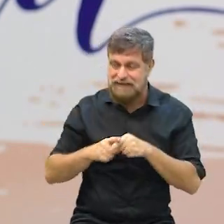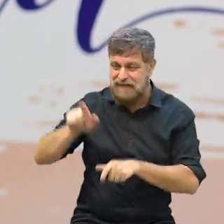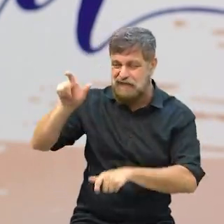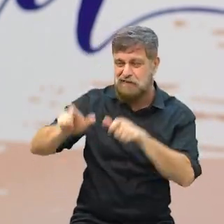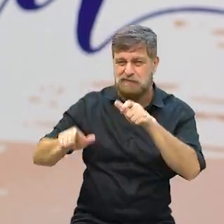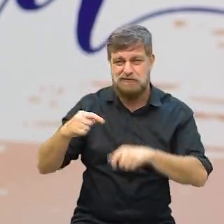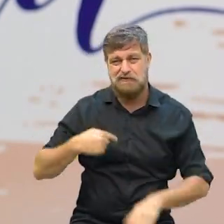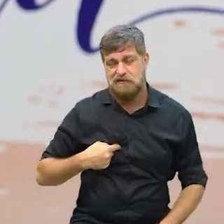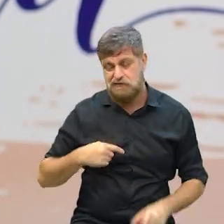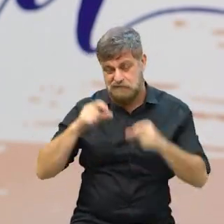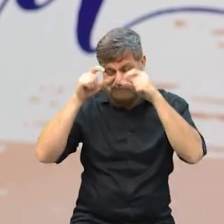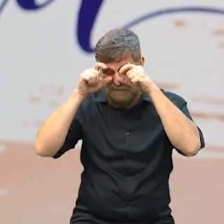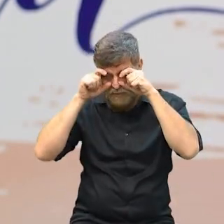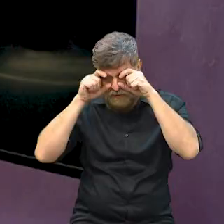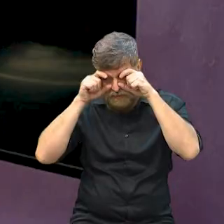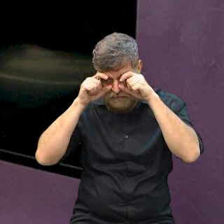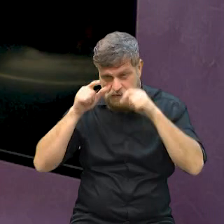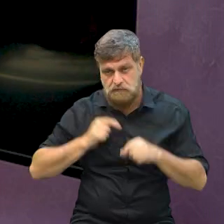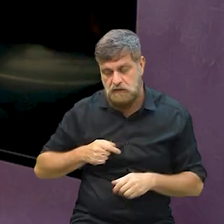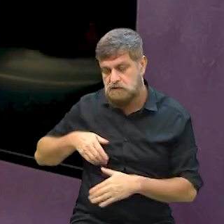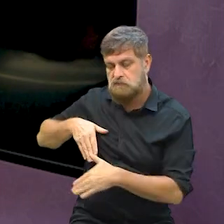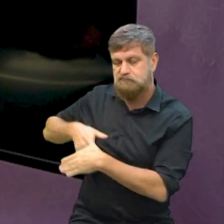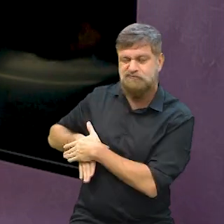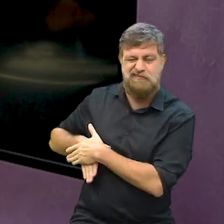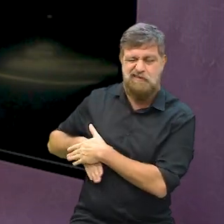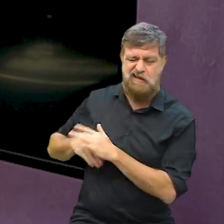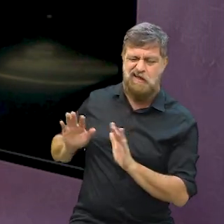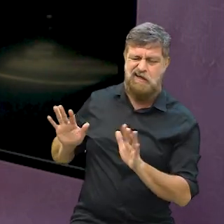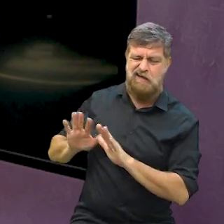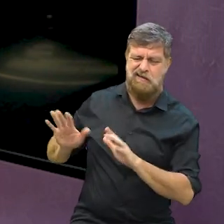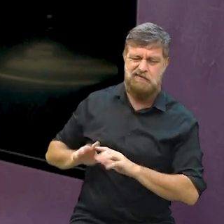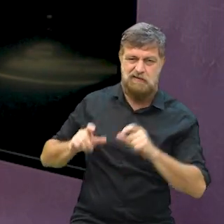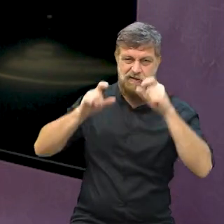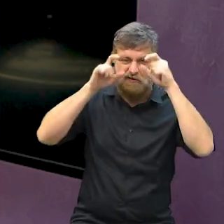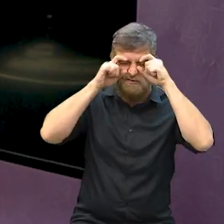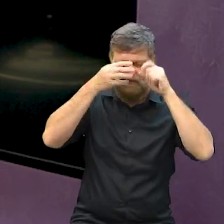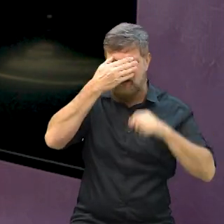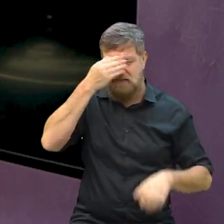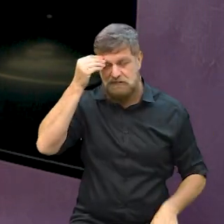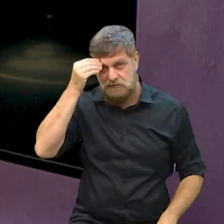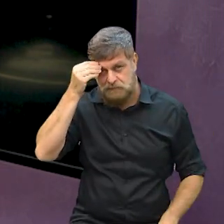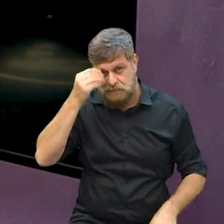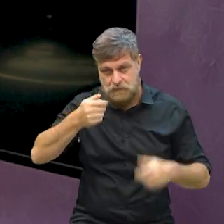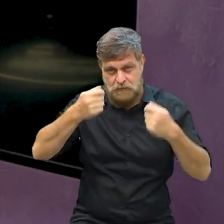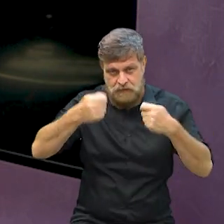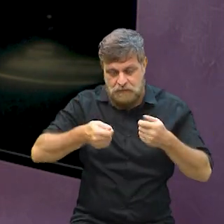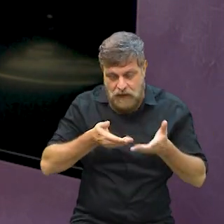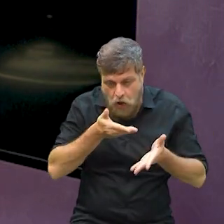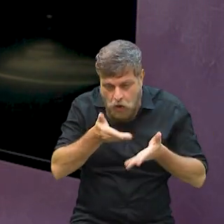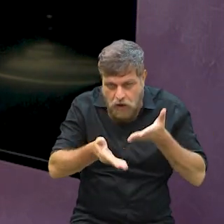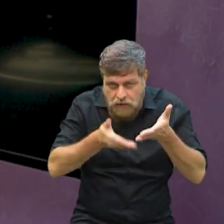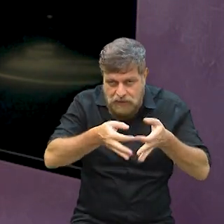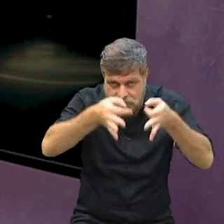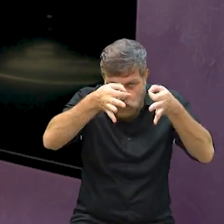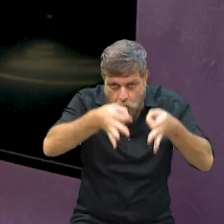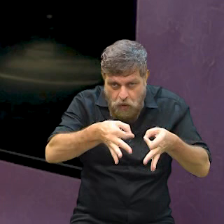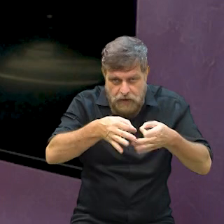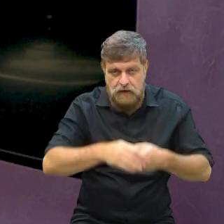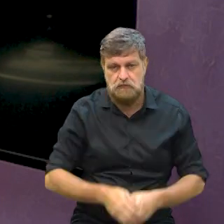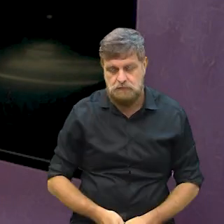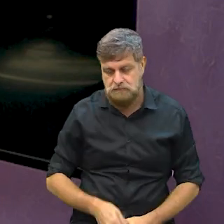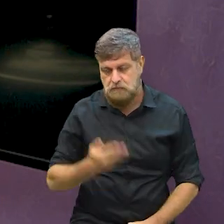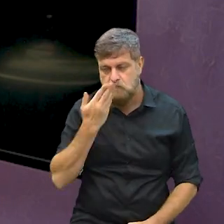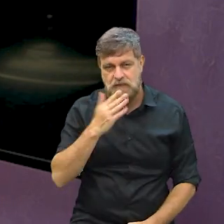tem muita gente que fala, eu uso óculos, mas fica mais na bolsa do que no rosto. Precisa fazer o tratamento direitinho,